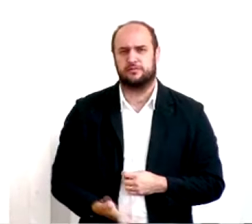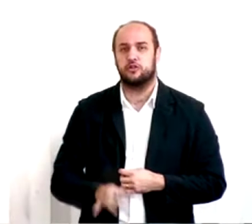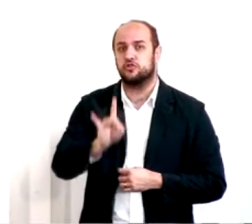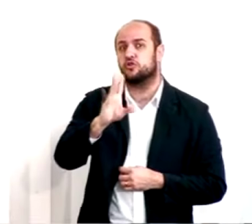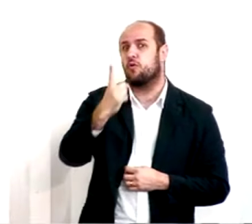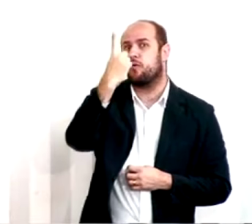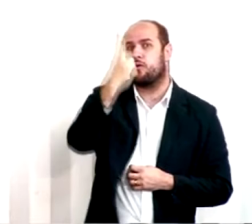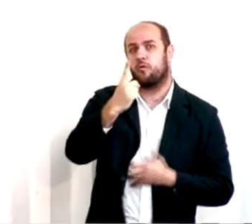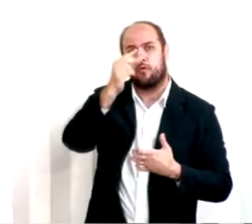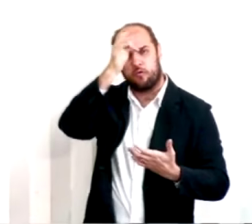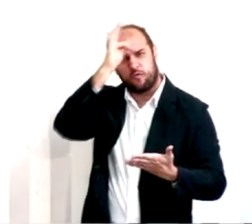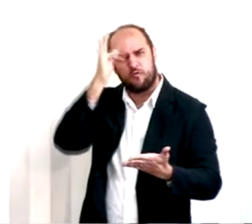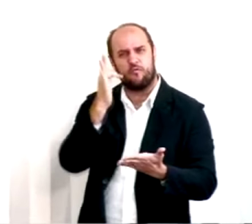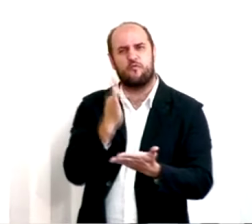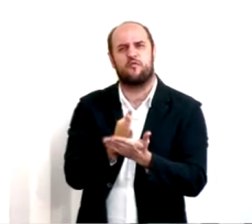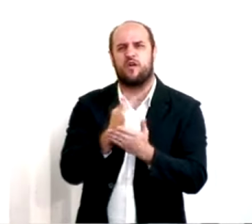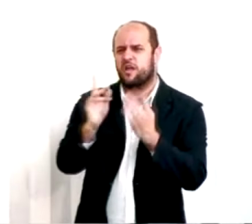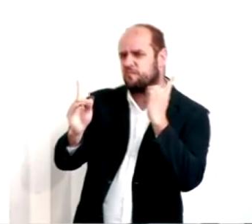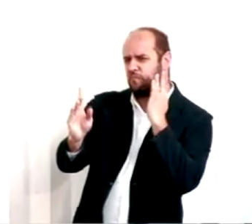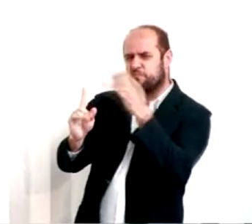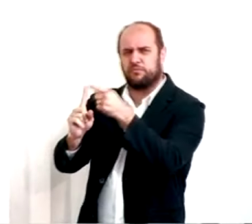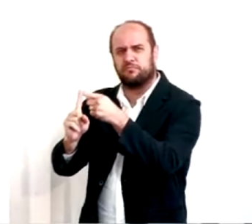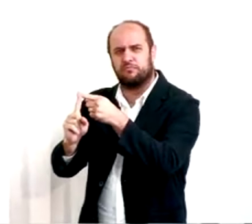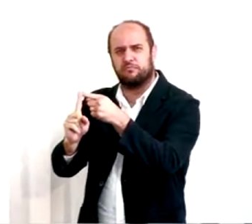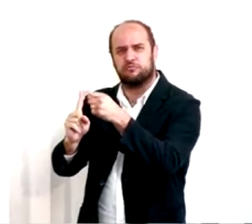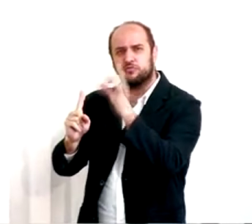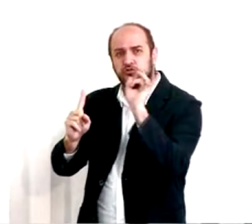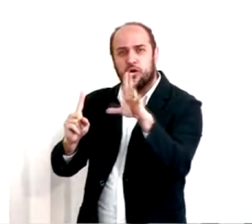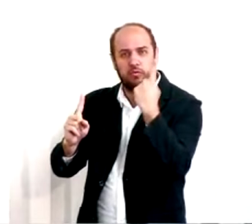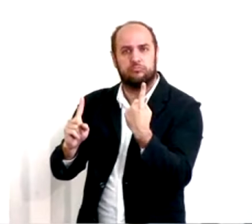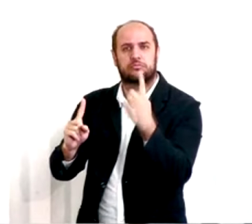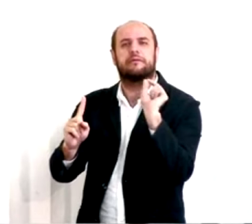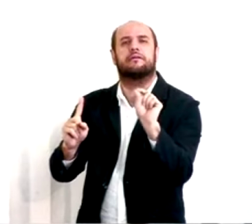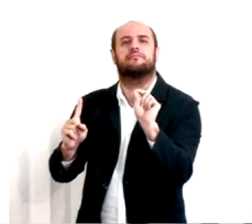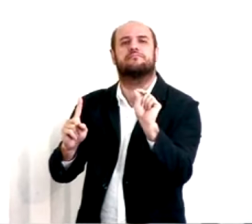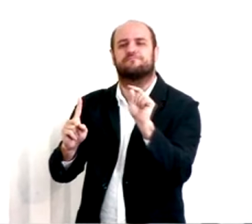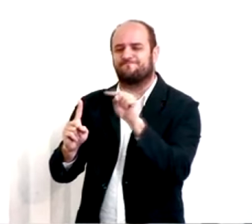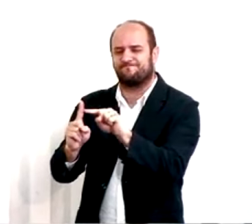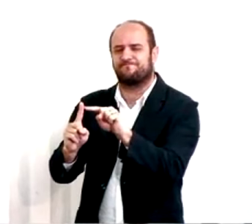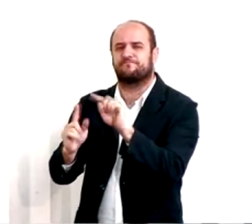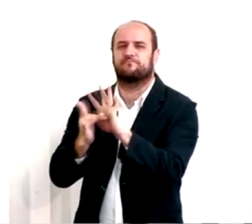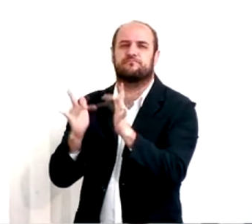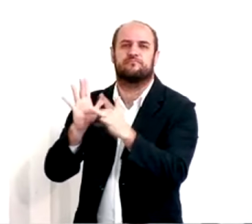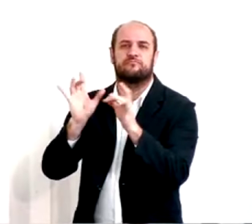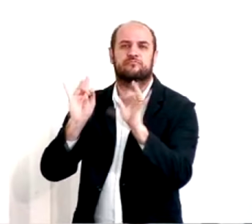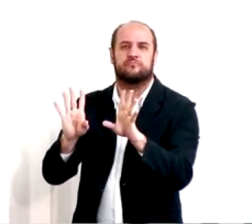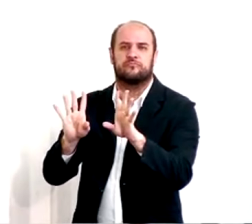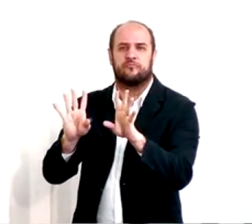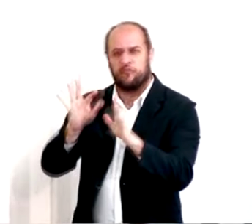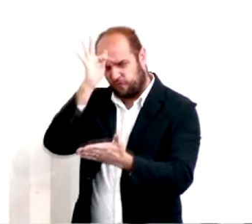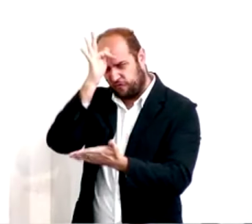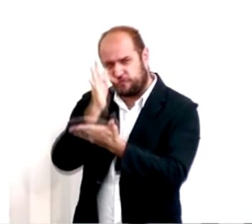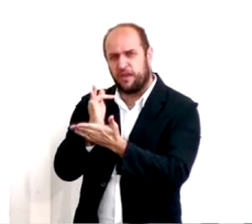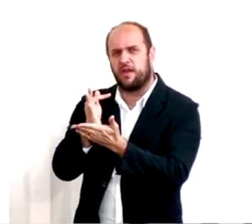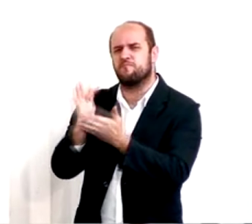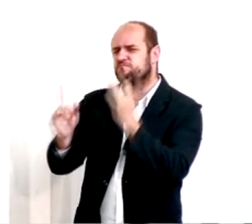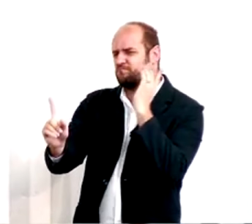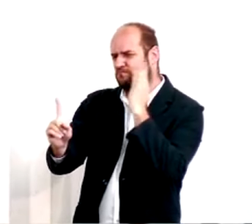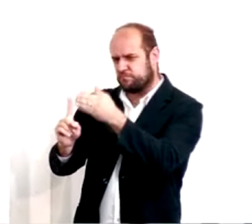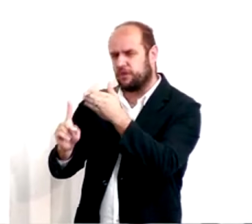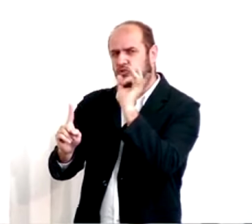em que a fé deve ser deste e o filho de Deus por isso queridos e queridas